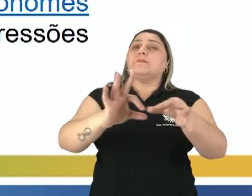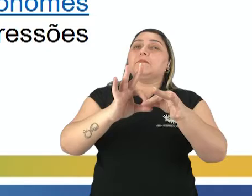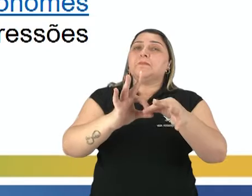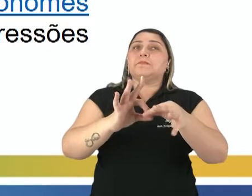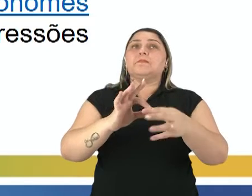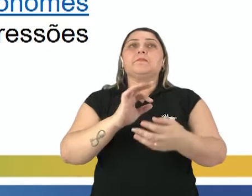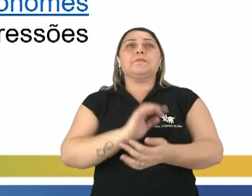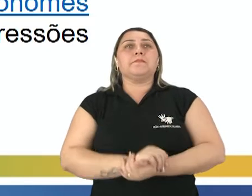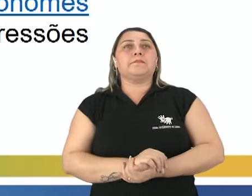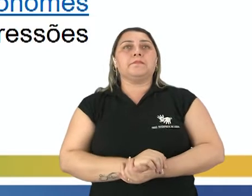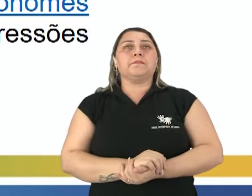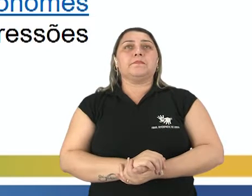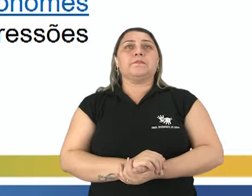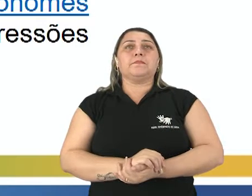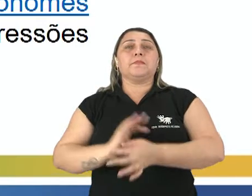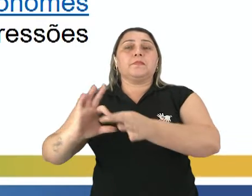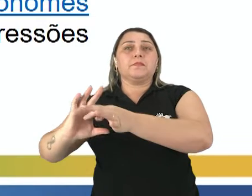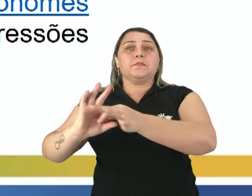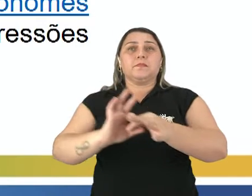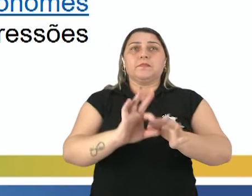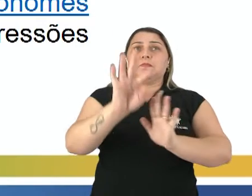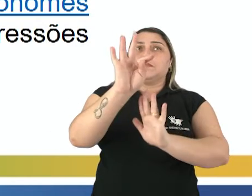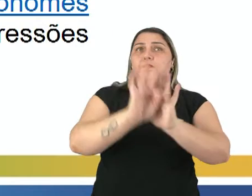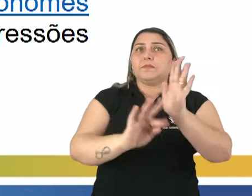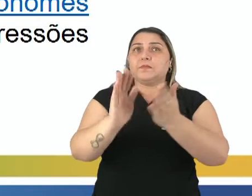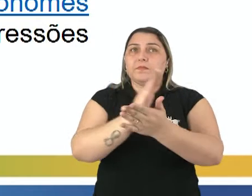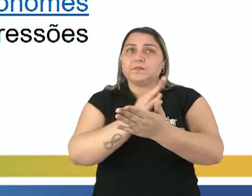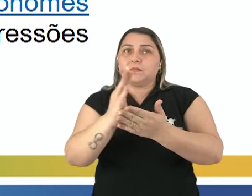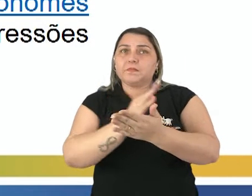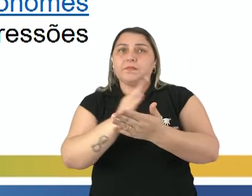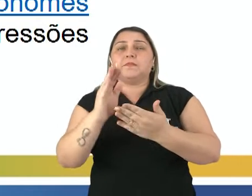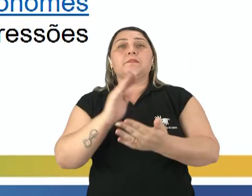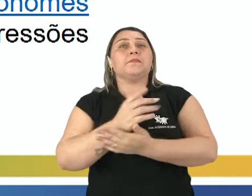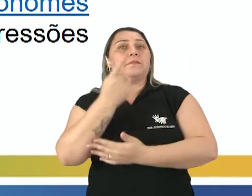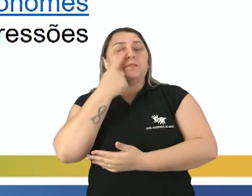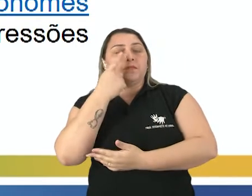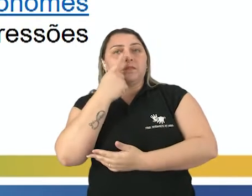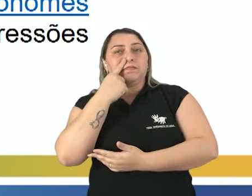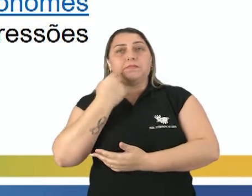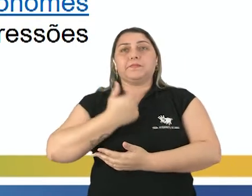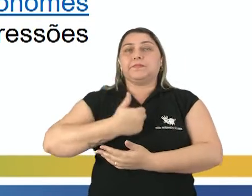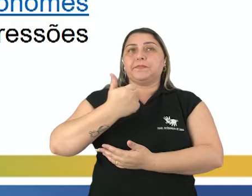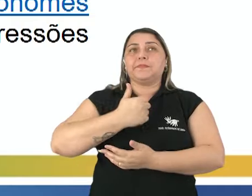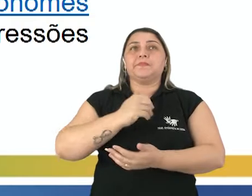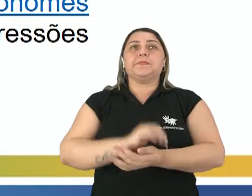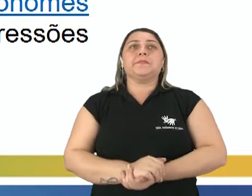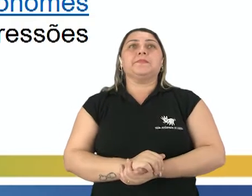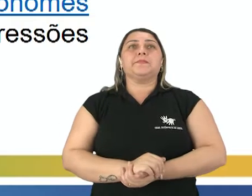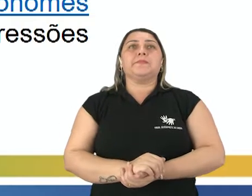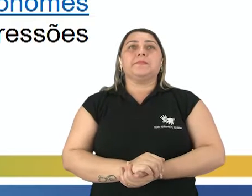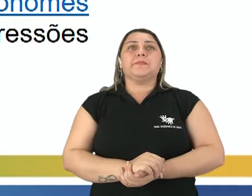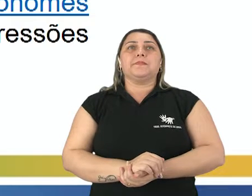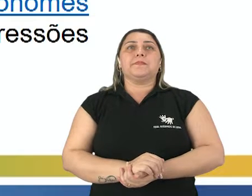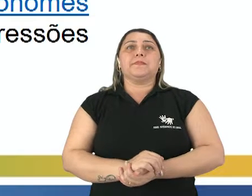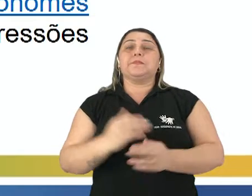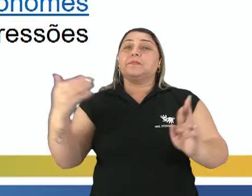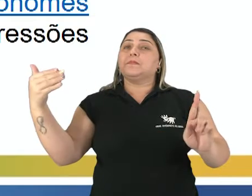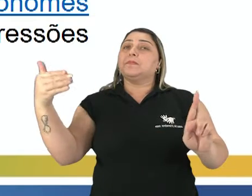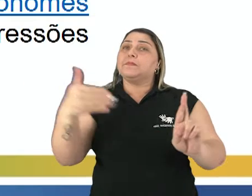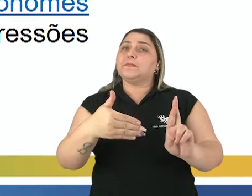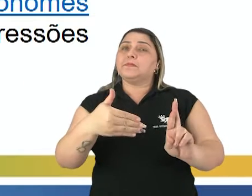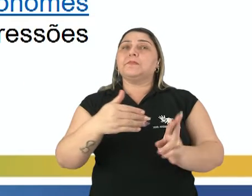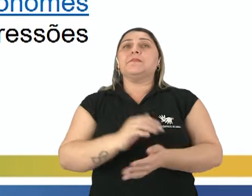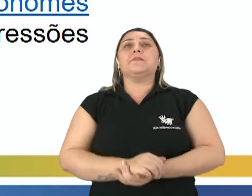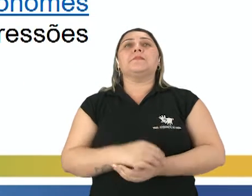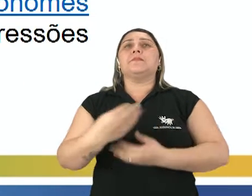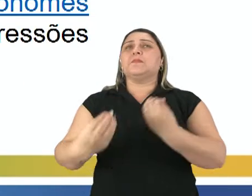conectivos. E aí nós vamos ter alguns tipos de conectivos. Os primeiros, a coesão referencial. Como